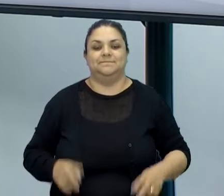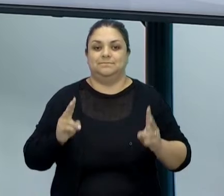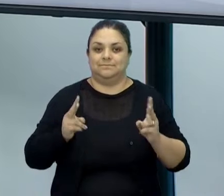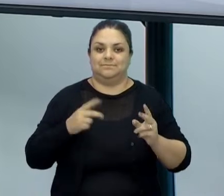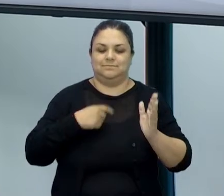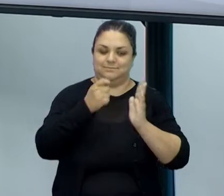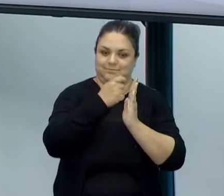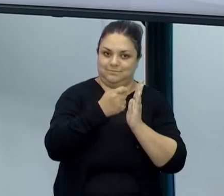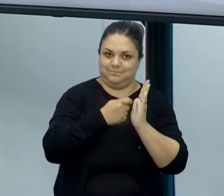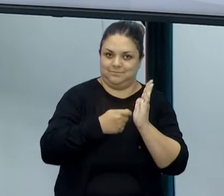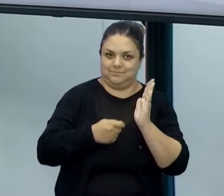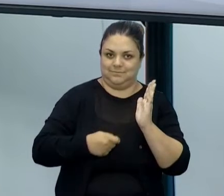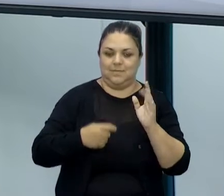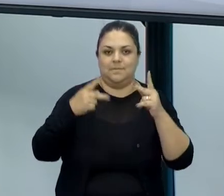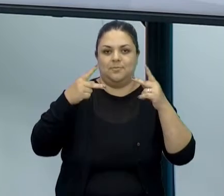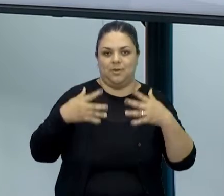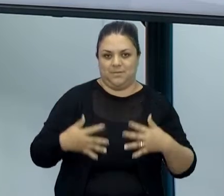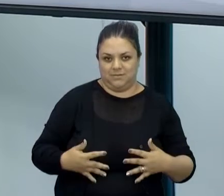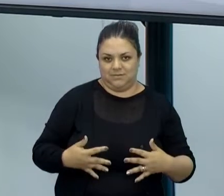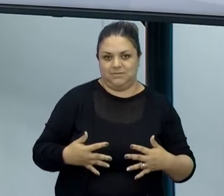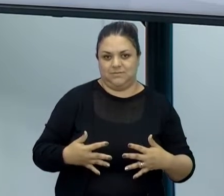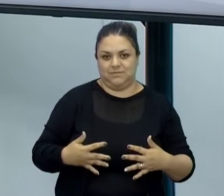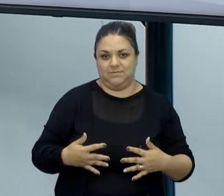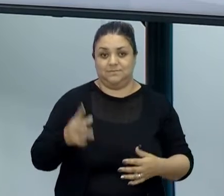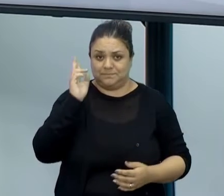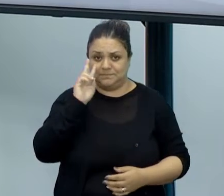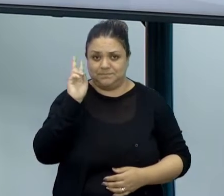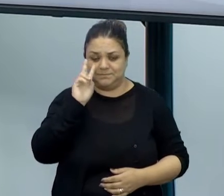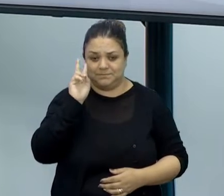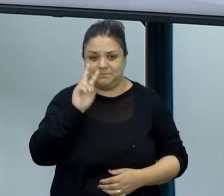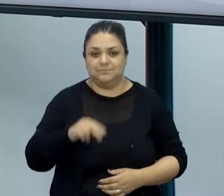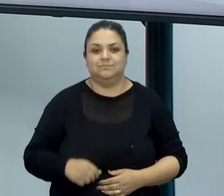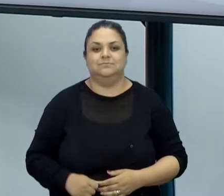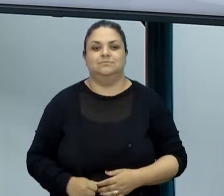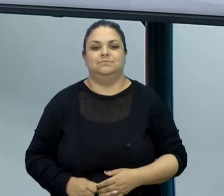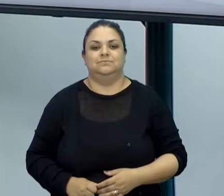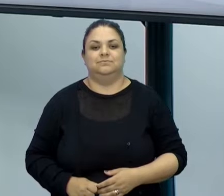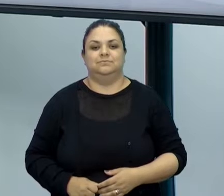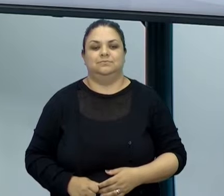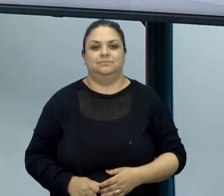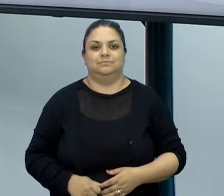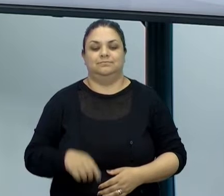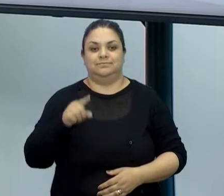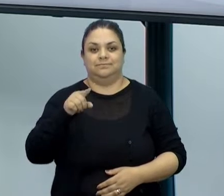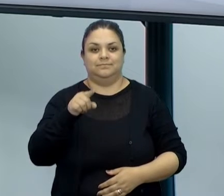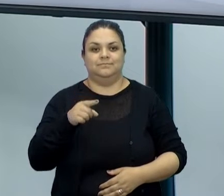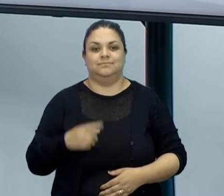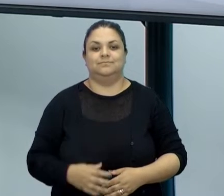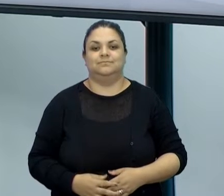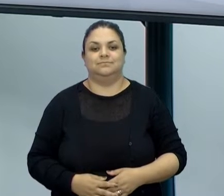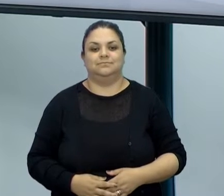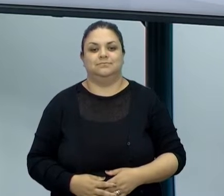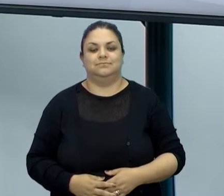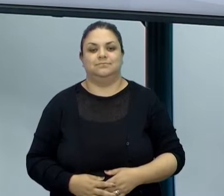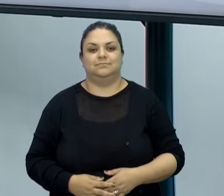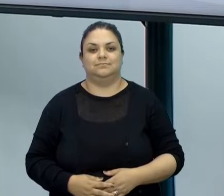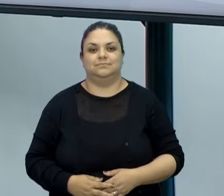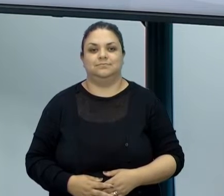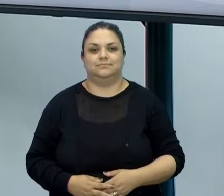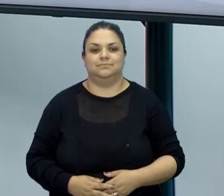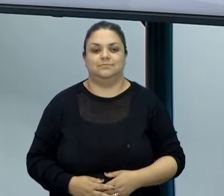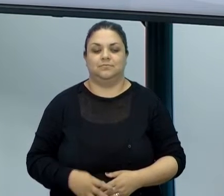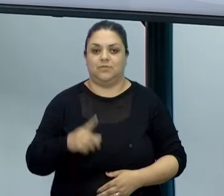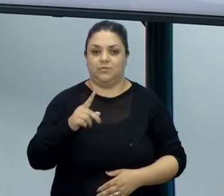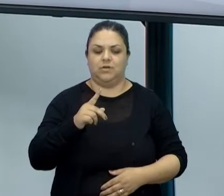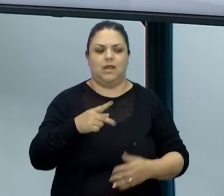estamos escrevendo uma programação, lembre-se, você não vai estar, na maioria das vezes, escrevendo uma programação